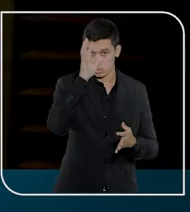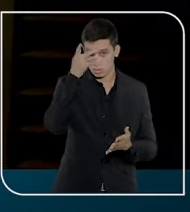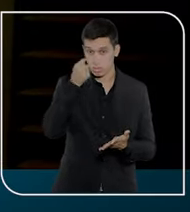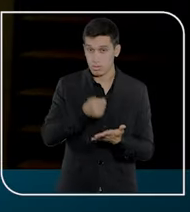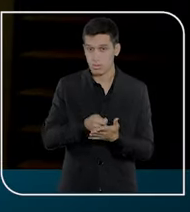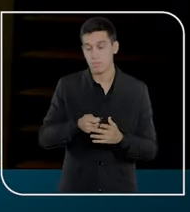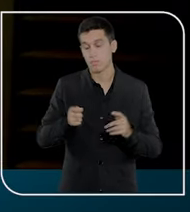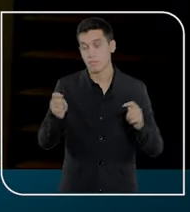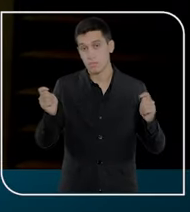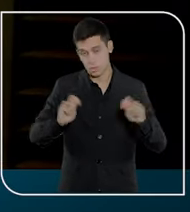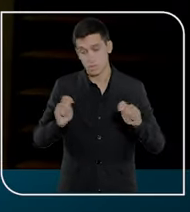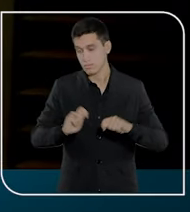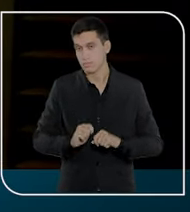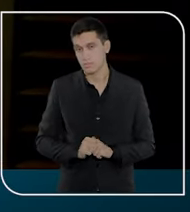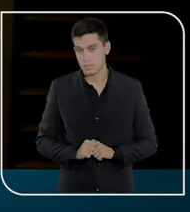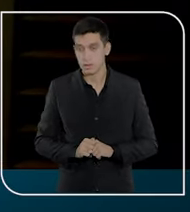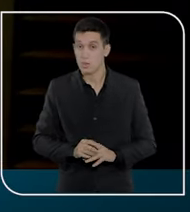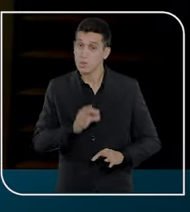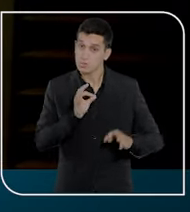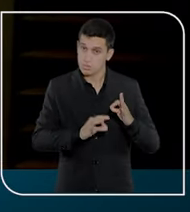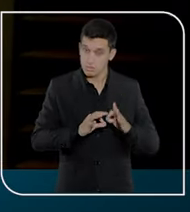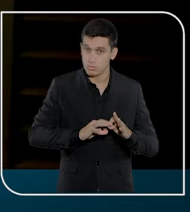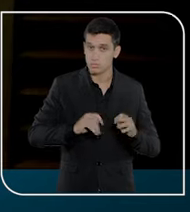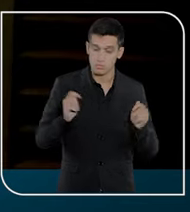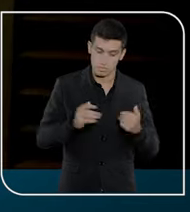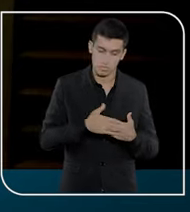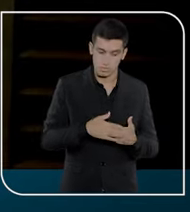Pode sim, Fátima. A adjudicação ela